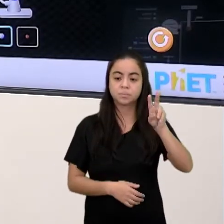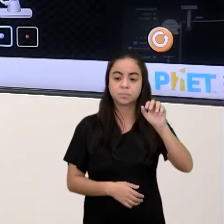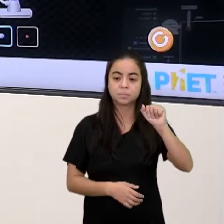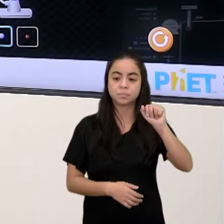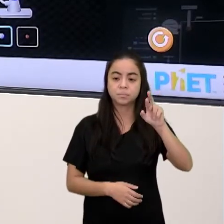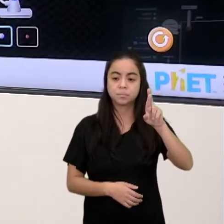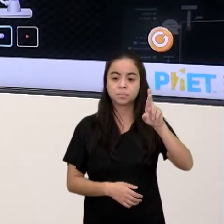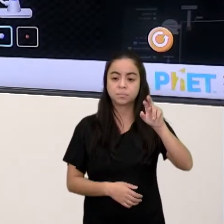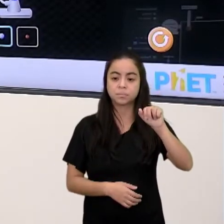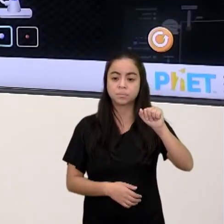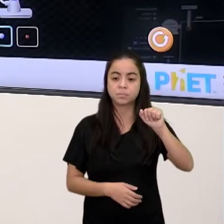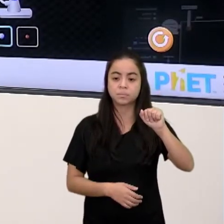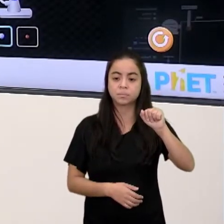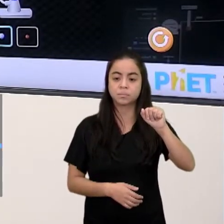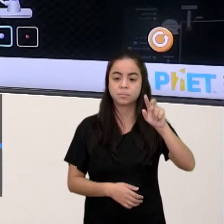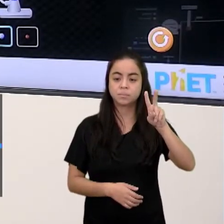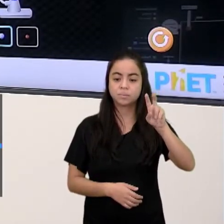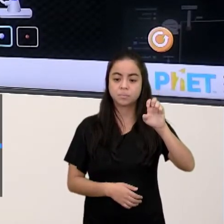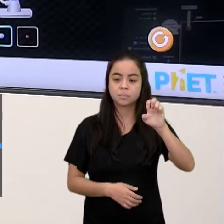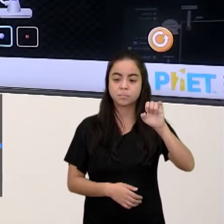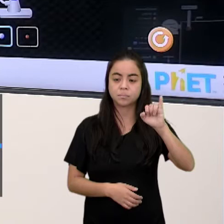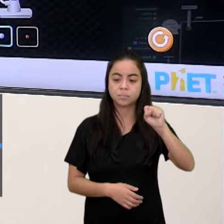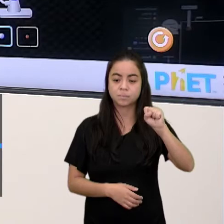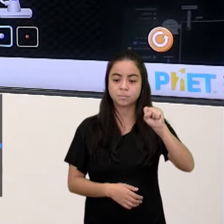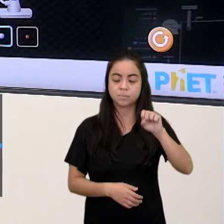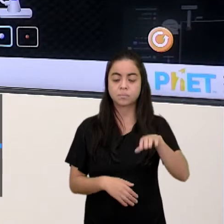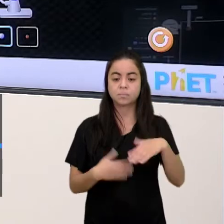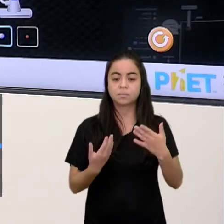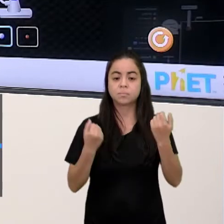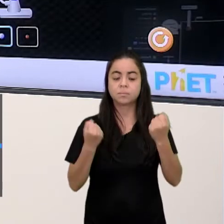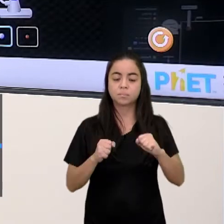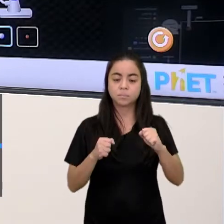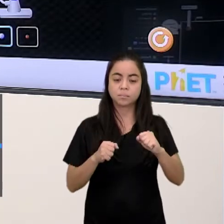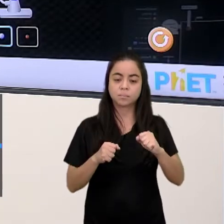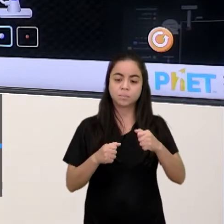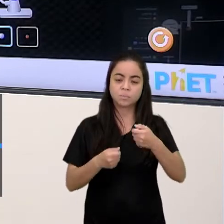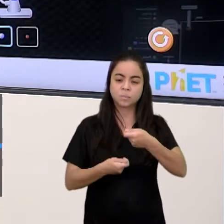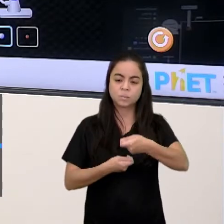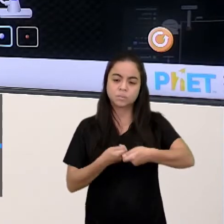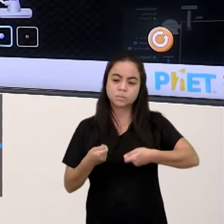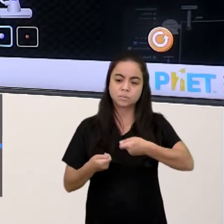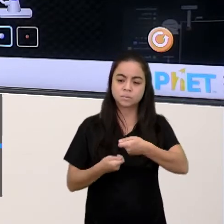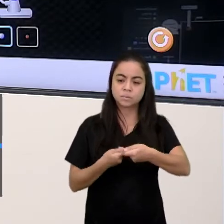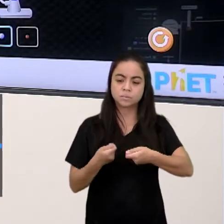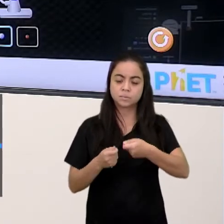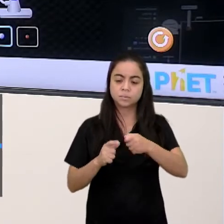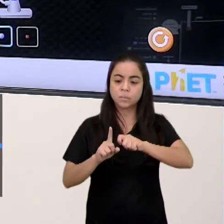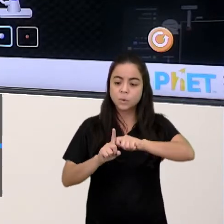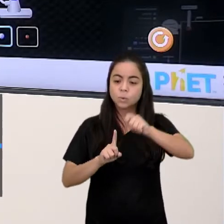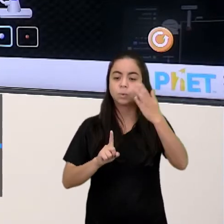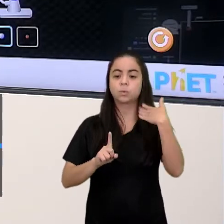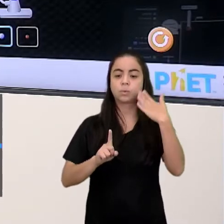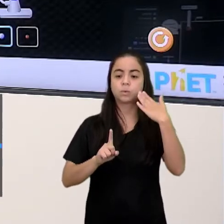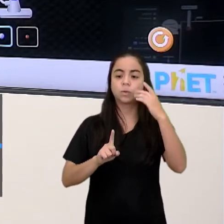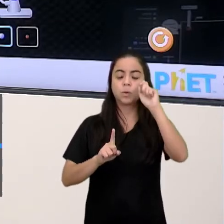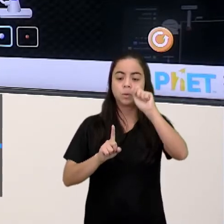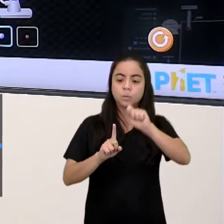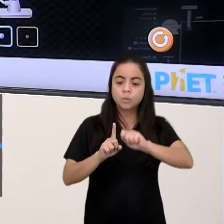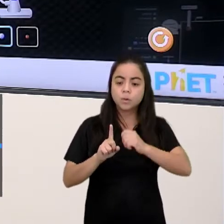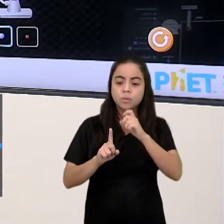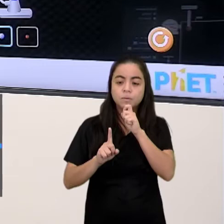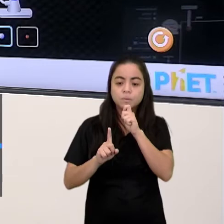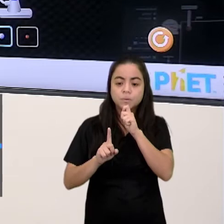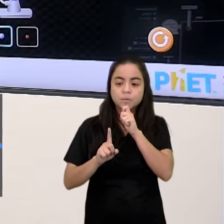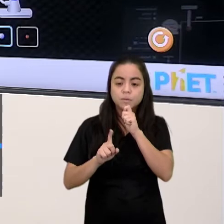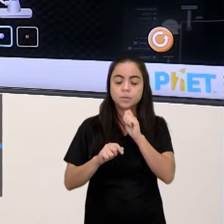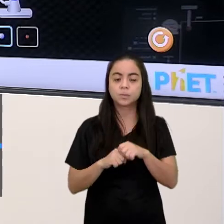gás? É o volume, você pode controlar o volume de um gás, né? Se você aprisionar, você pode controlar a